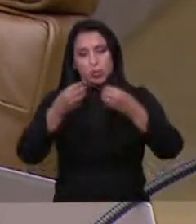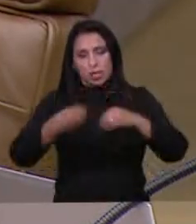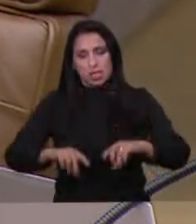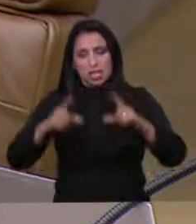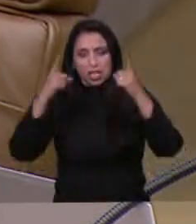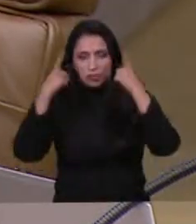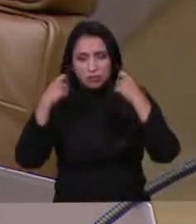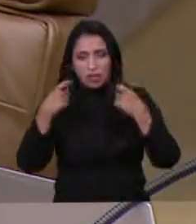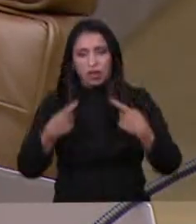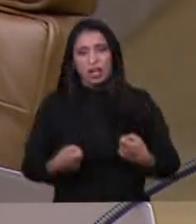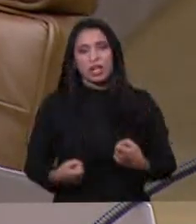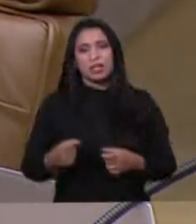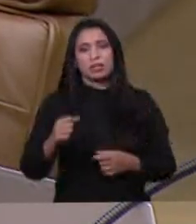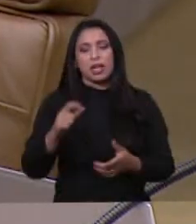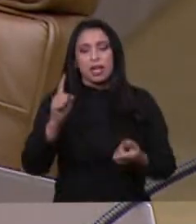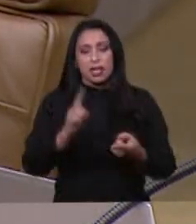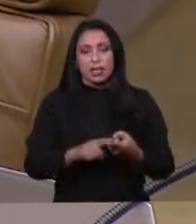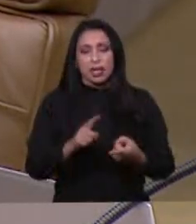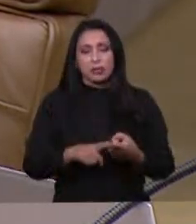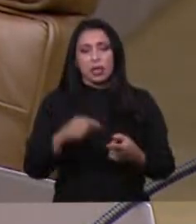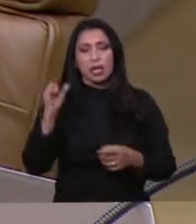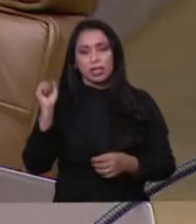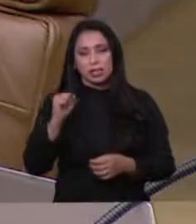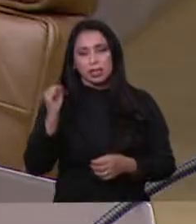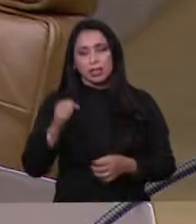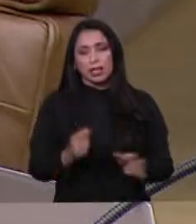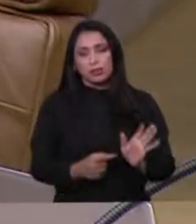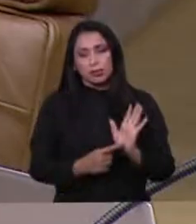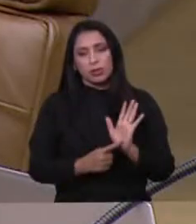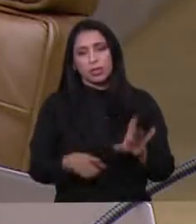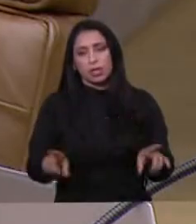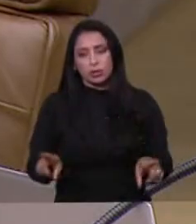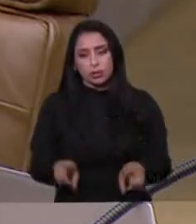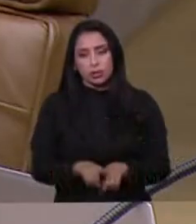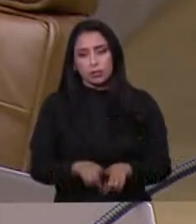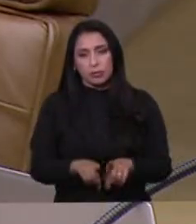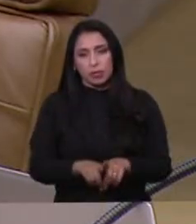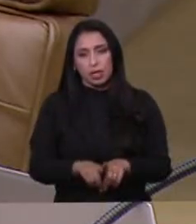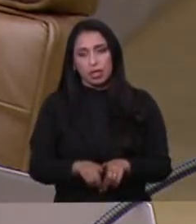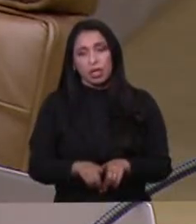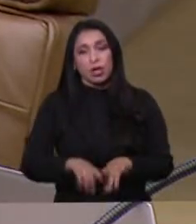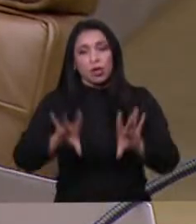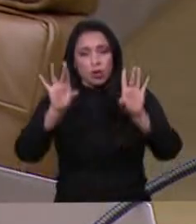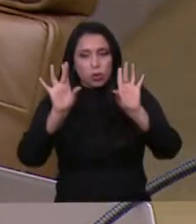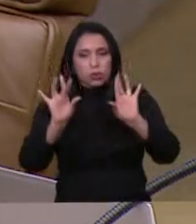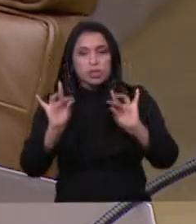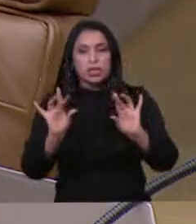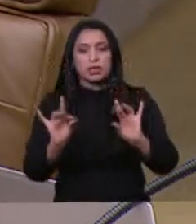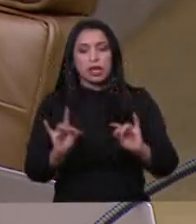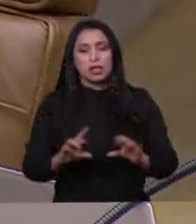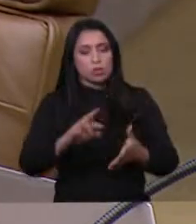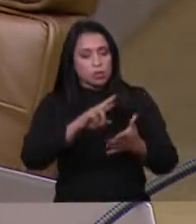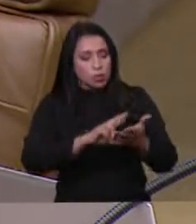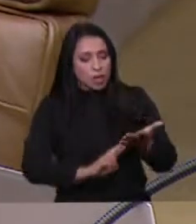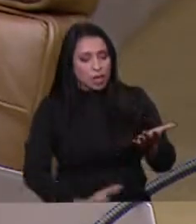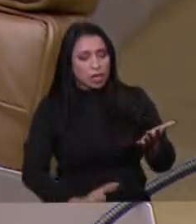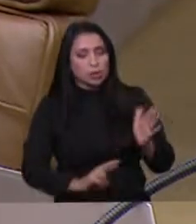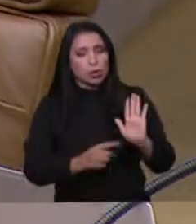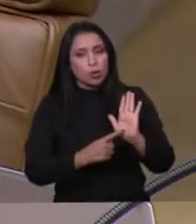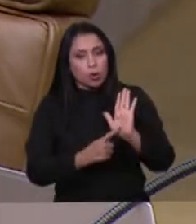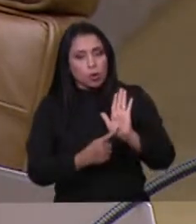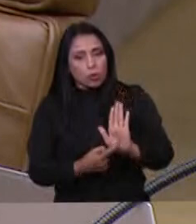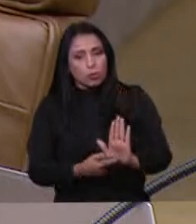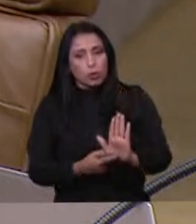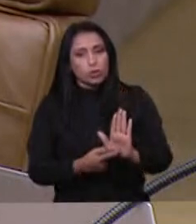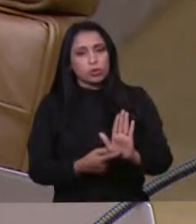violência e grave ameaça, na forma também que está demonstrado, e está demonstrado com detalhes. O ministro relator voltou a